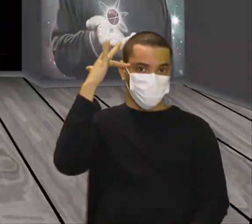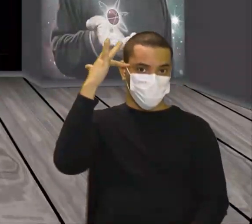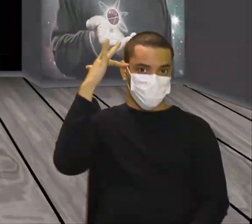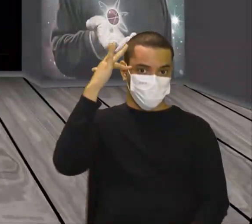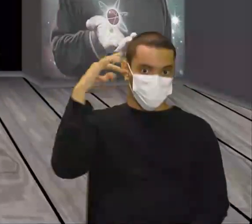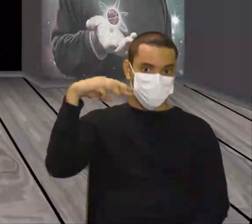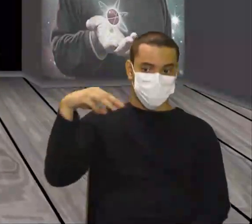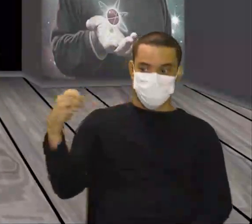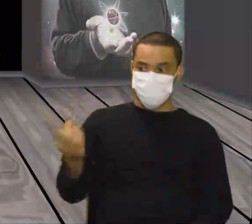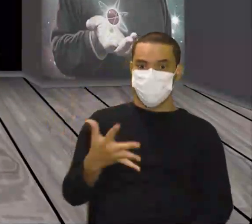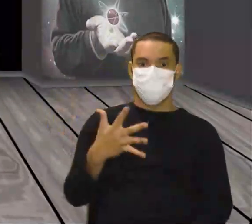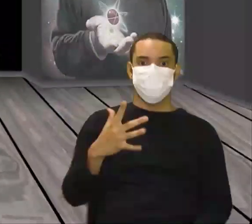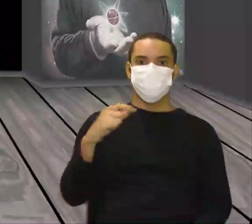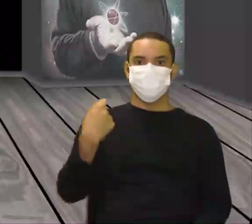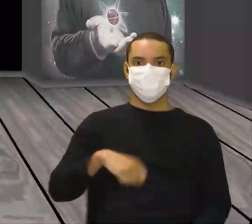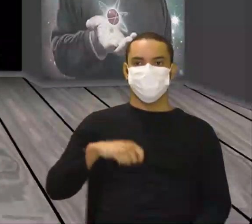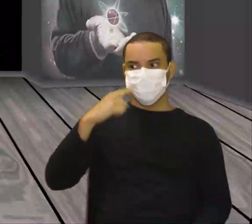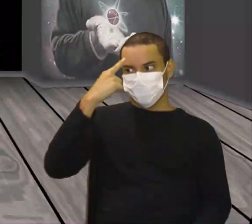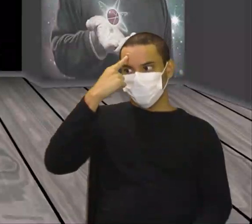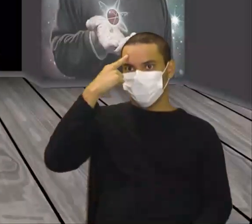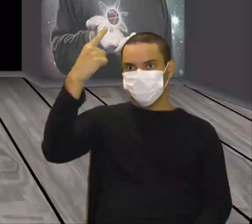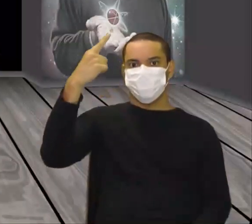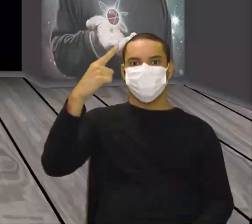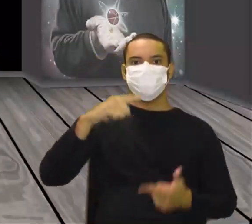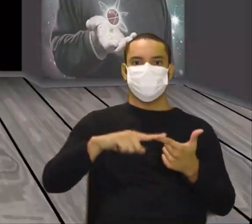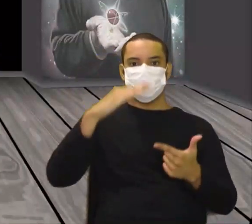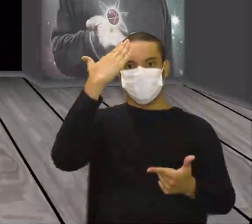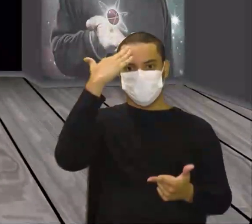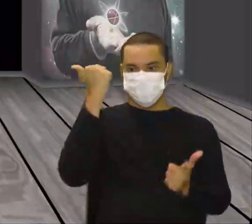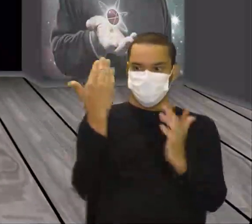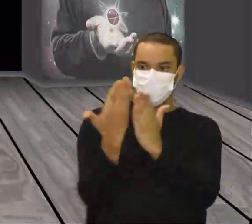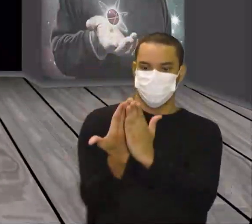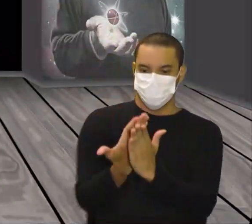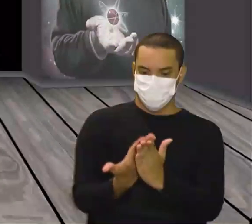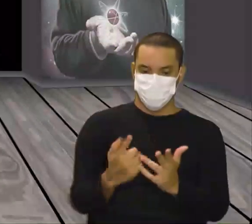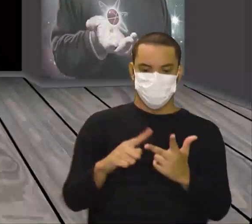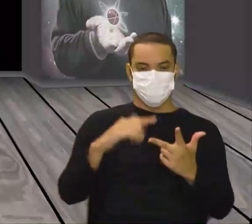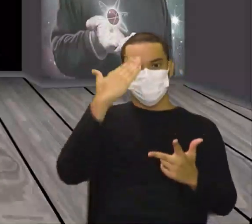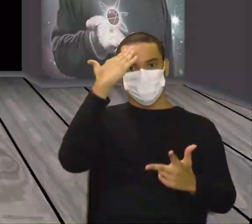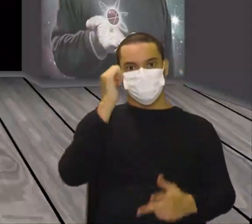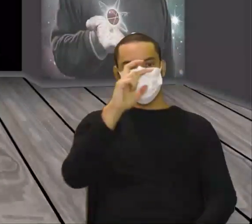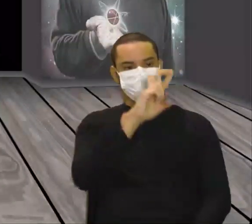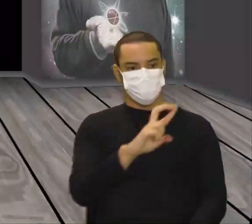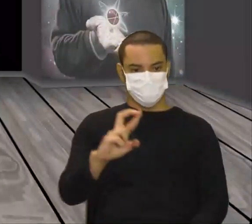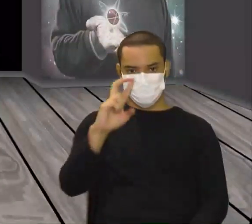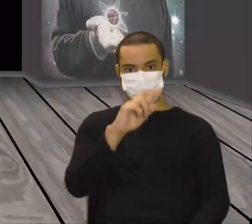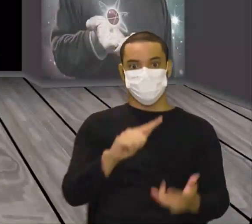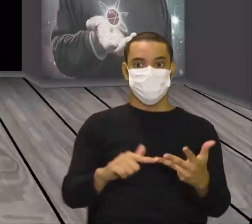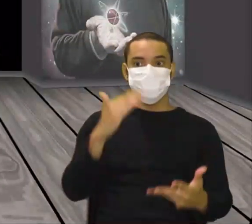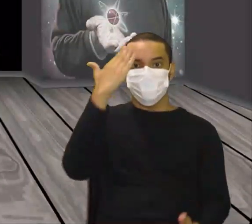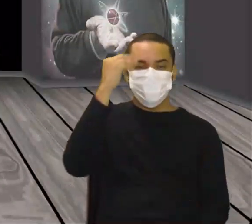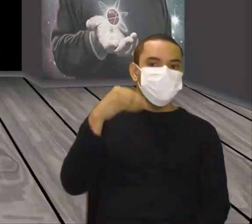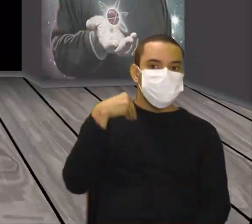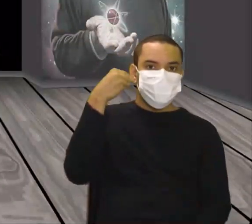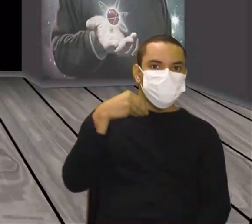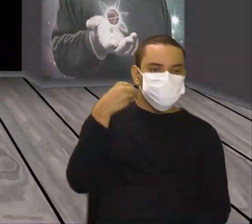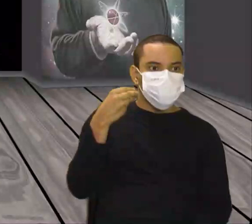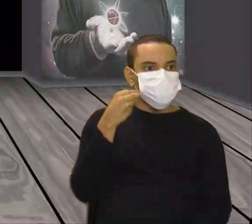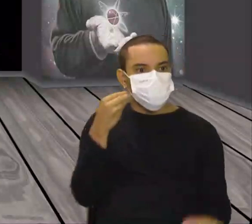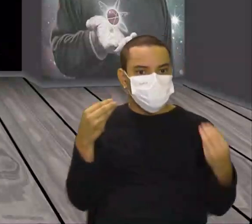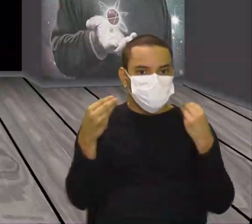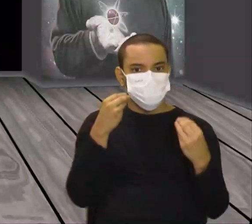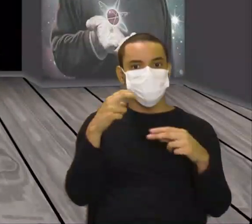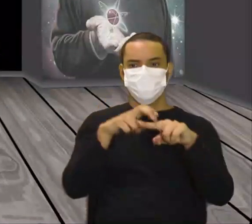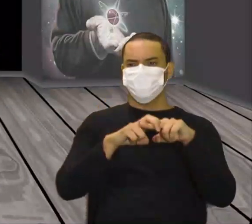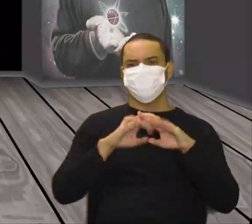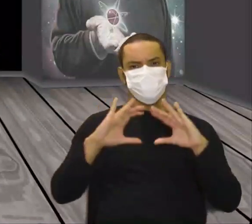É você ter o quê? Uma ideia, você saber estudá-la, você saber observar, você saber experimentar. Certo?